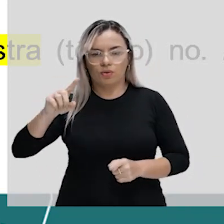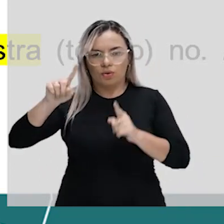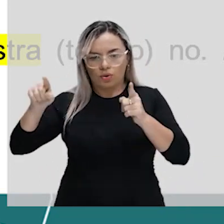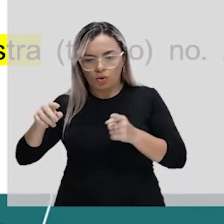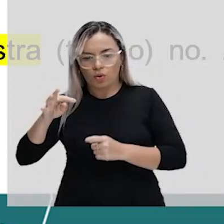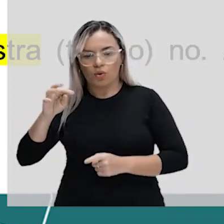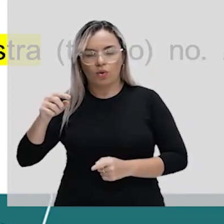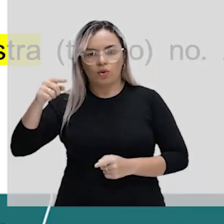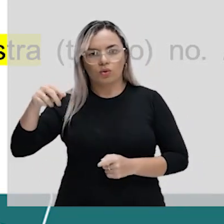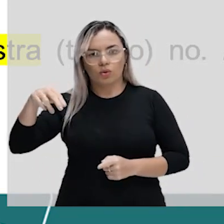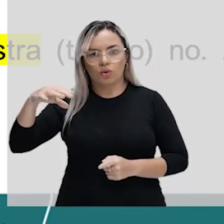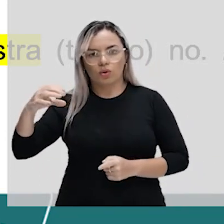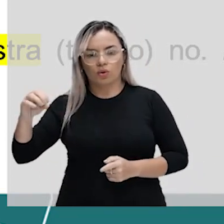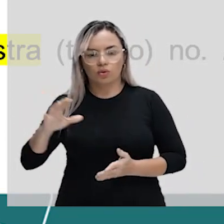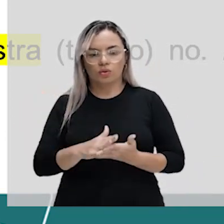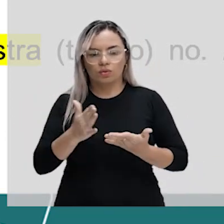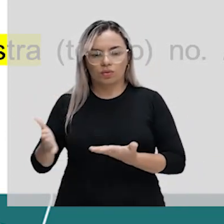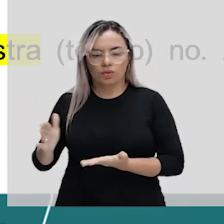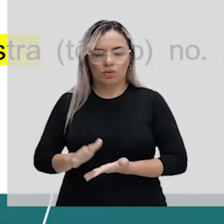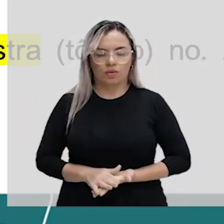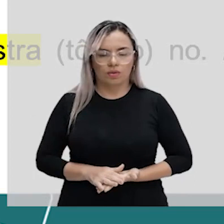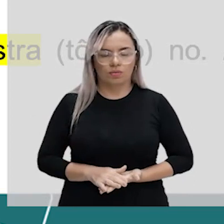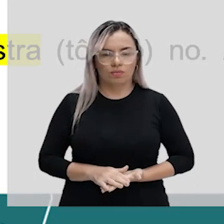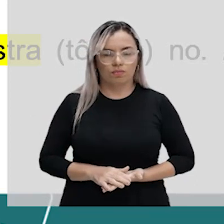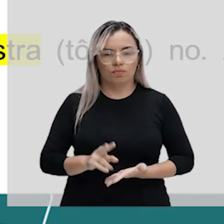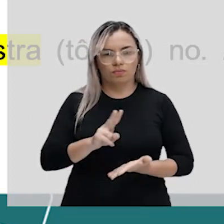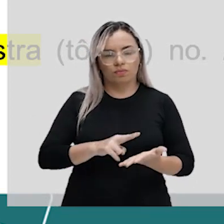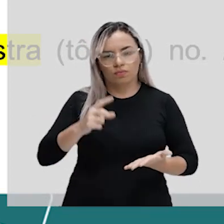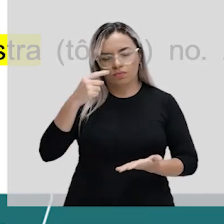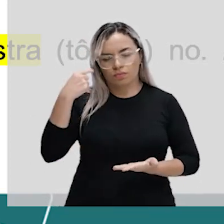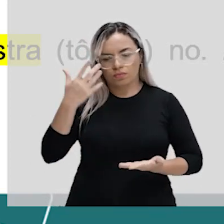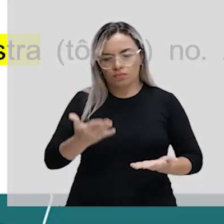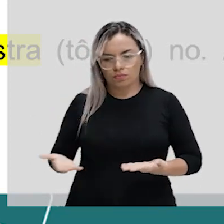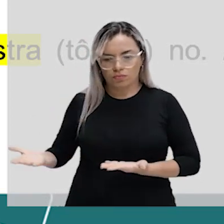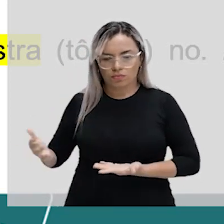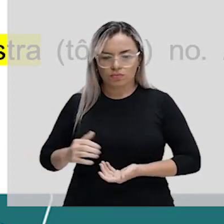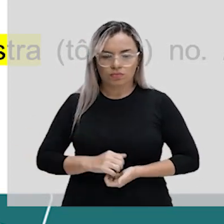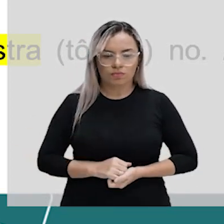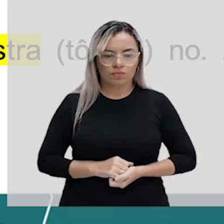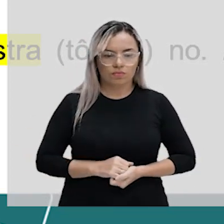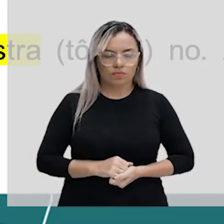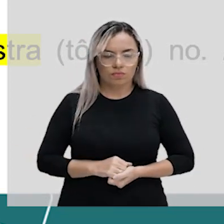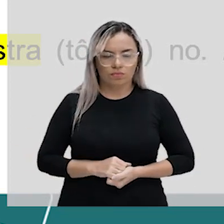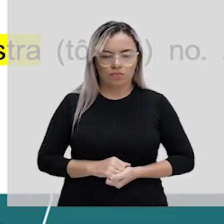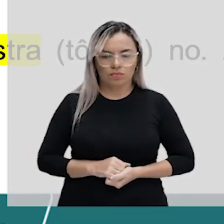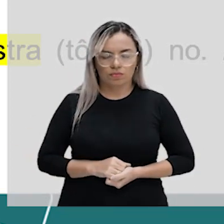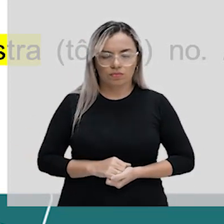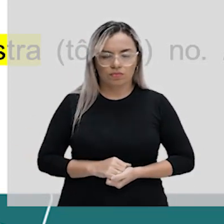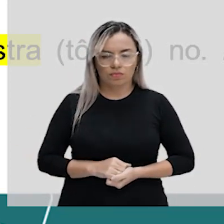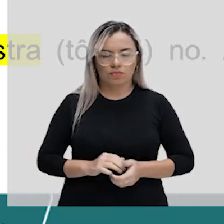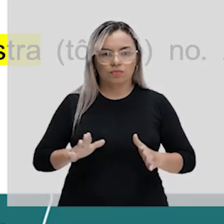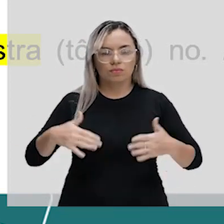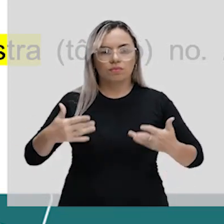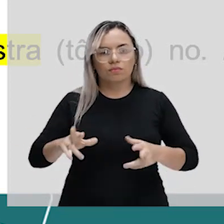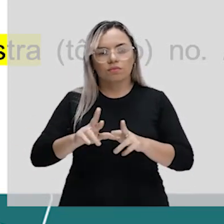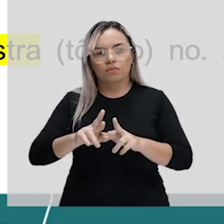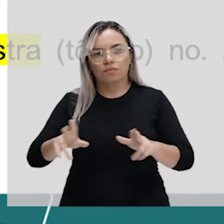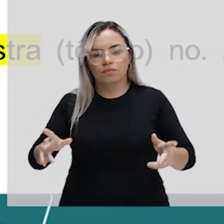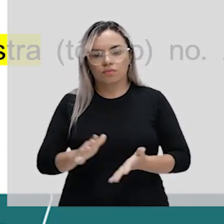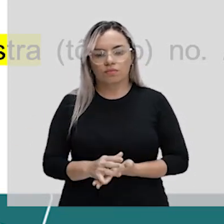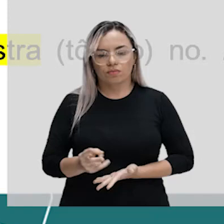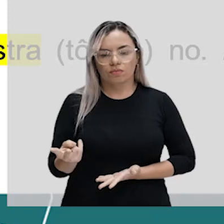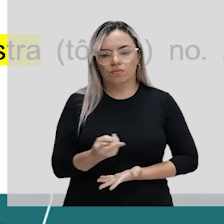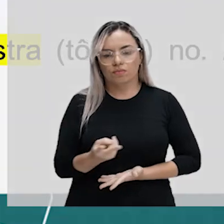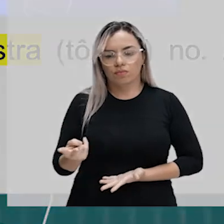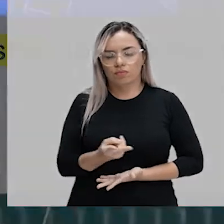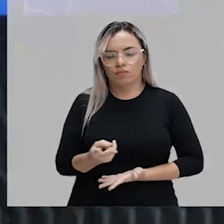cerca del zoológico. La nuestra, no. Qual é a diferença de um para outro, professor?